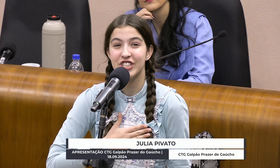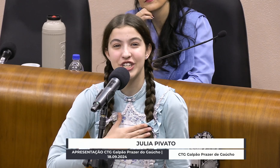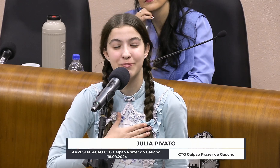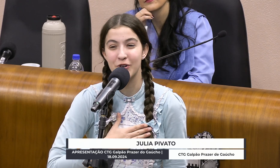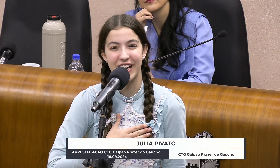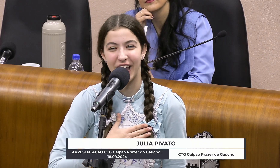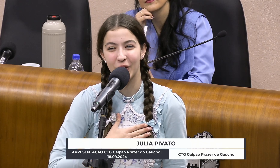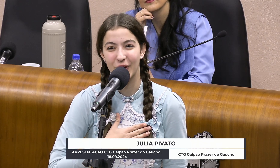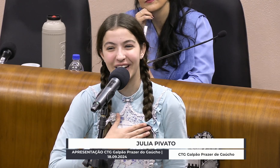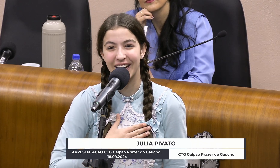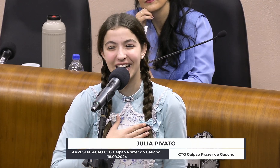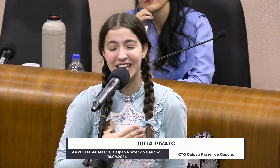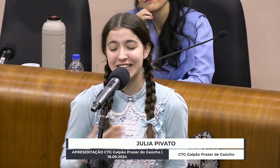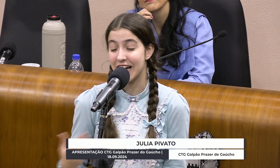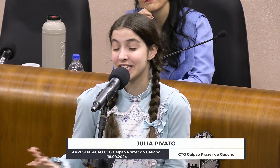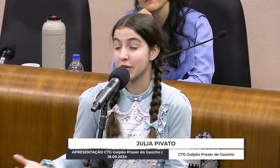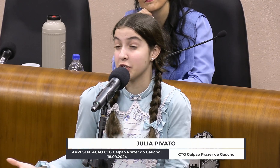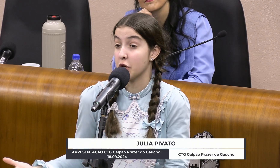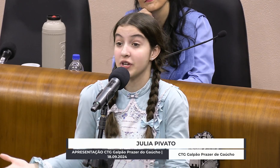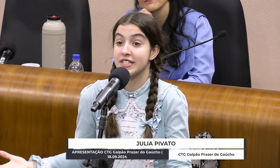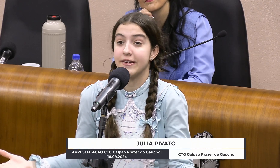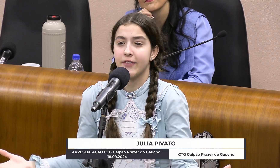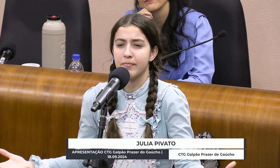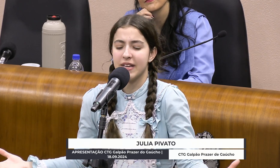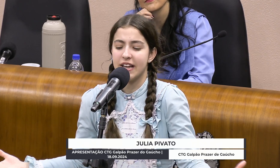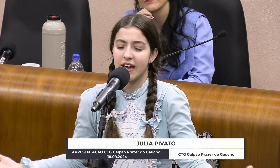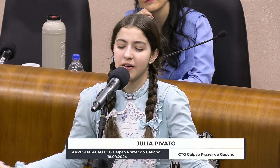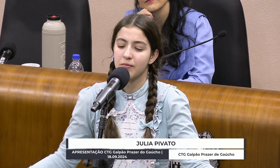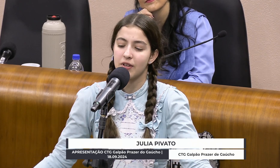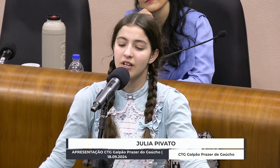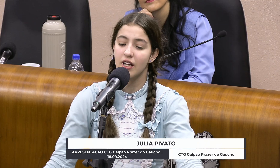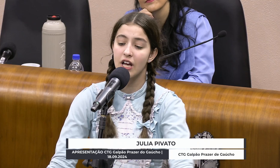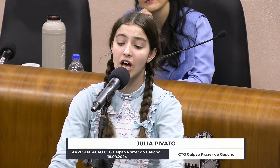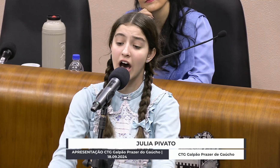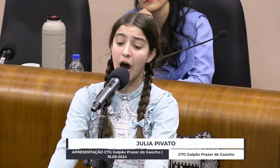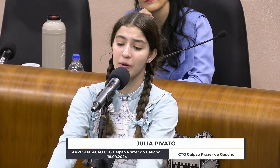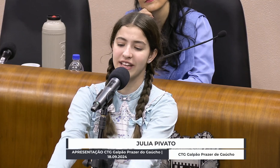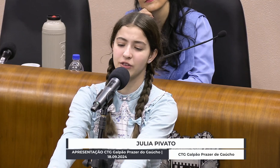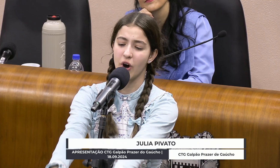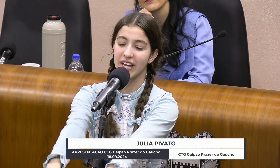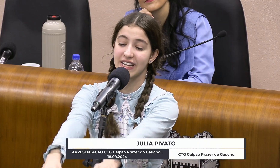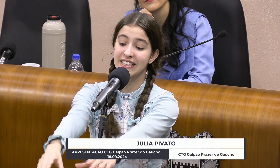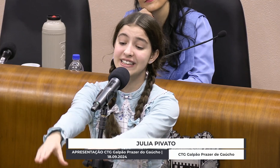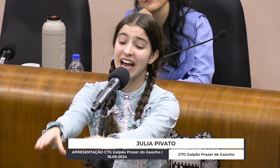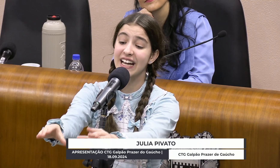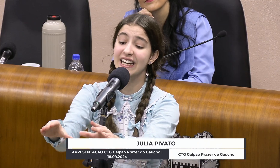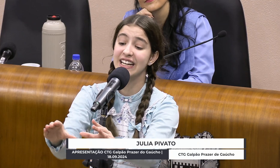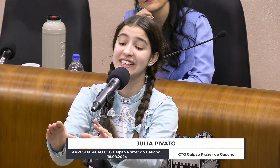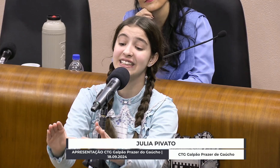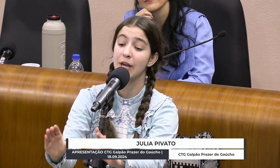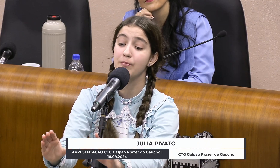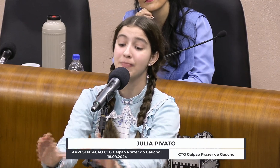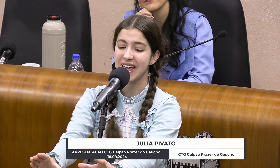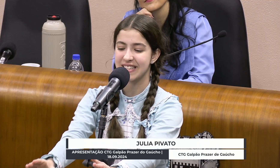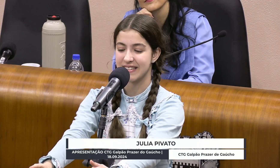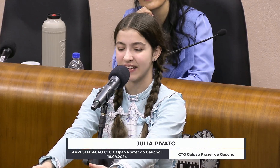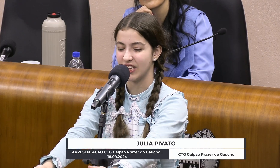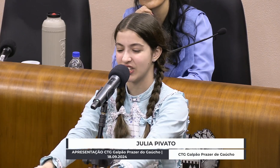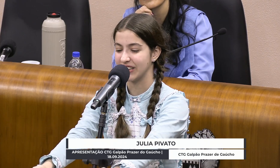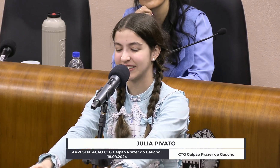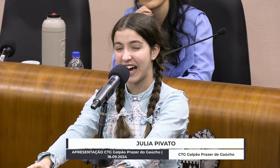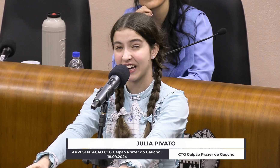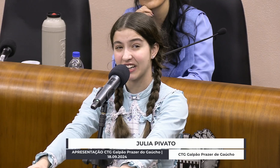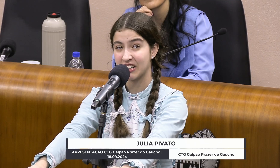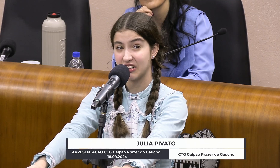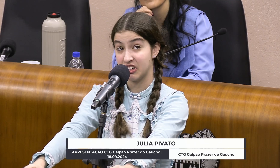o íntimo calor das reuniões de família ao redor da grande mesa